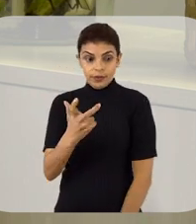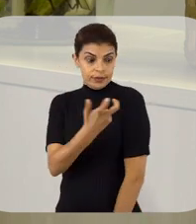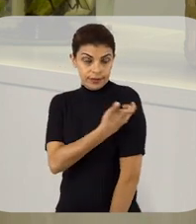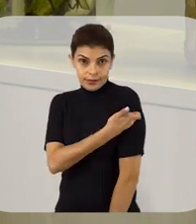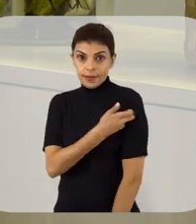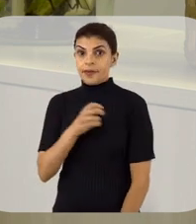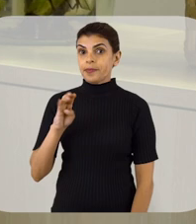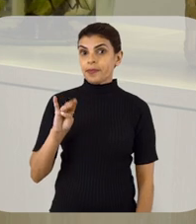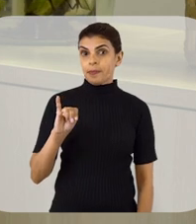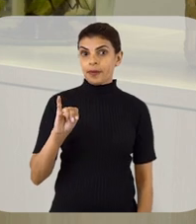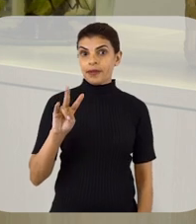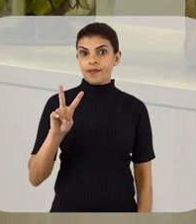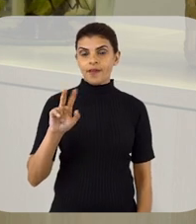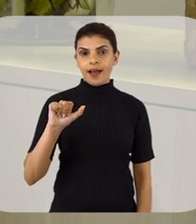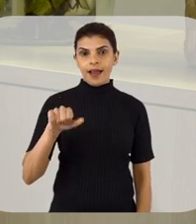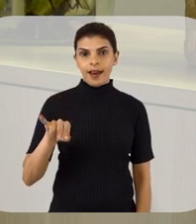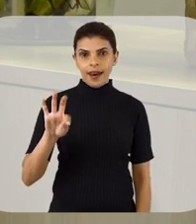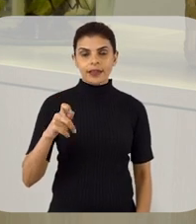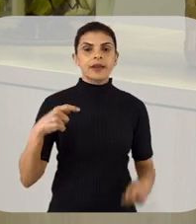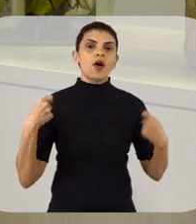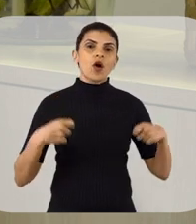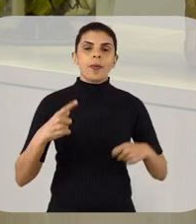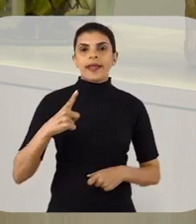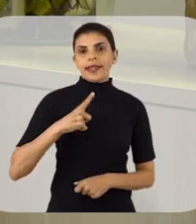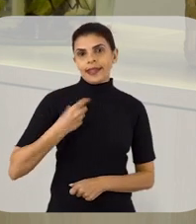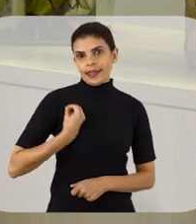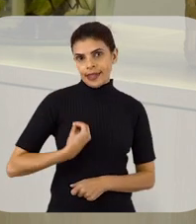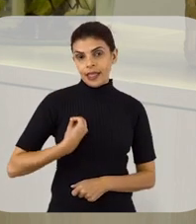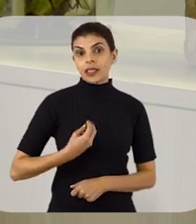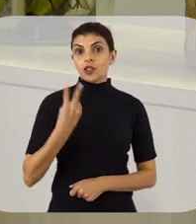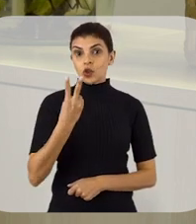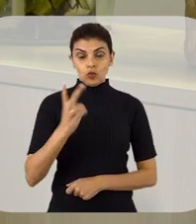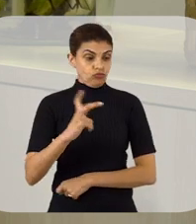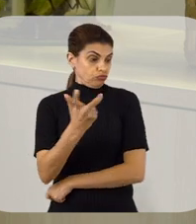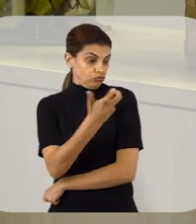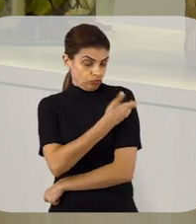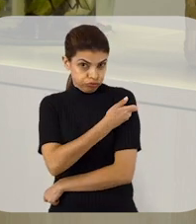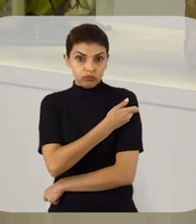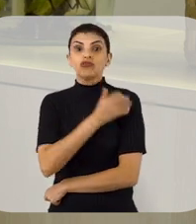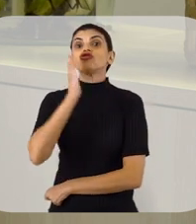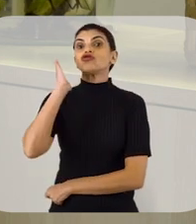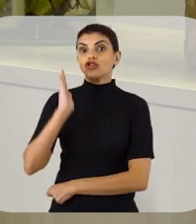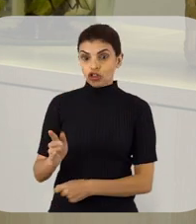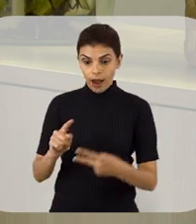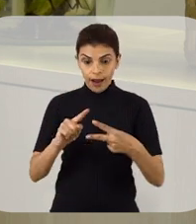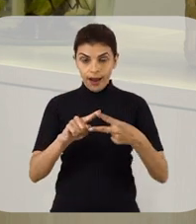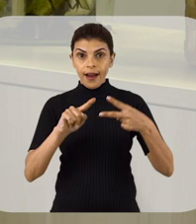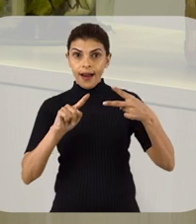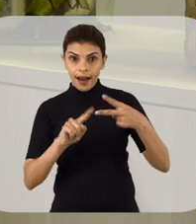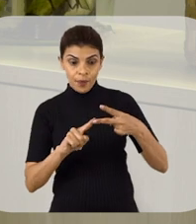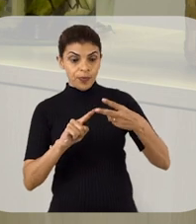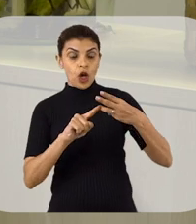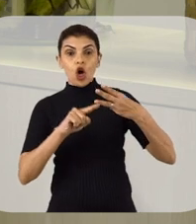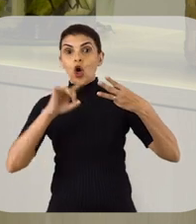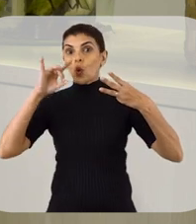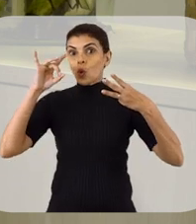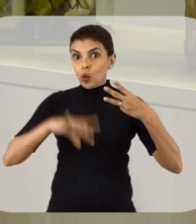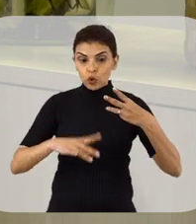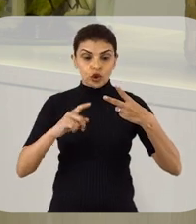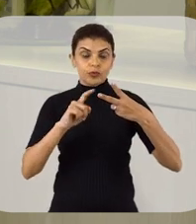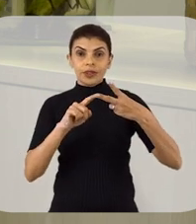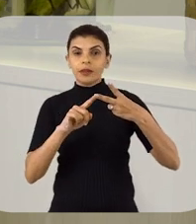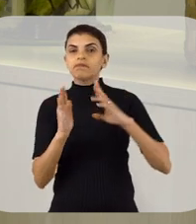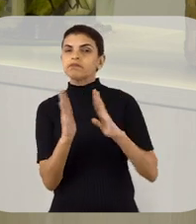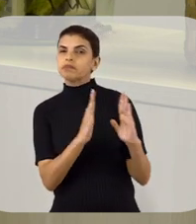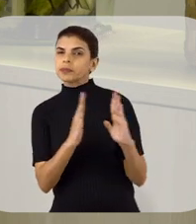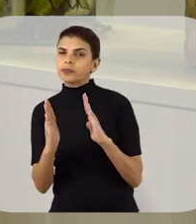vacina bivalente, a pessoa terá que ter pelo menos 2 doses da vacina monovalente e que a última dose tenha sido